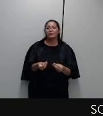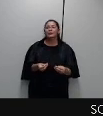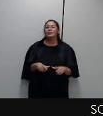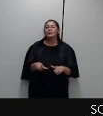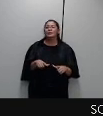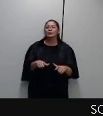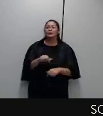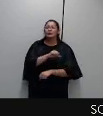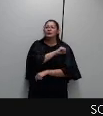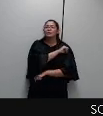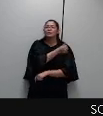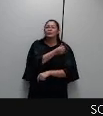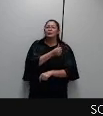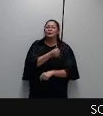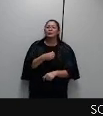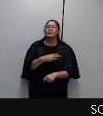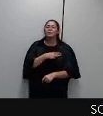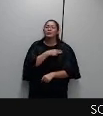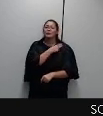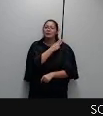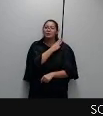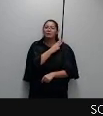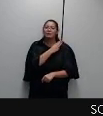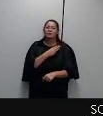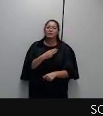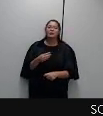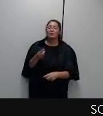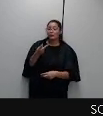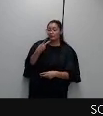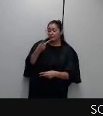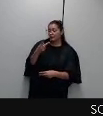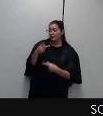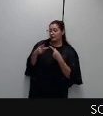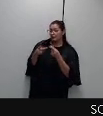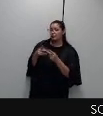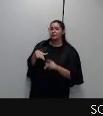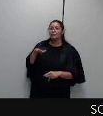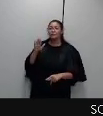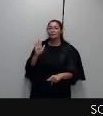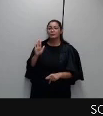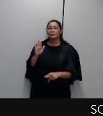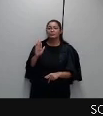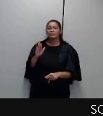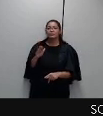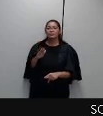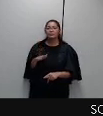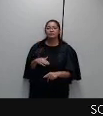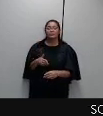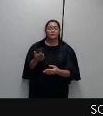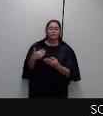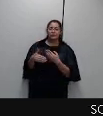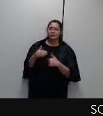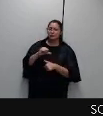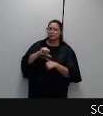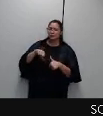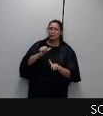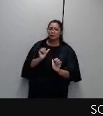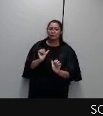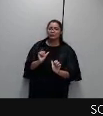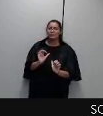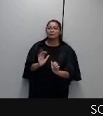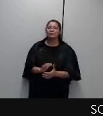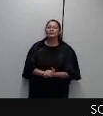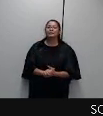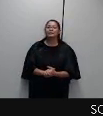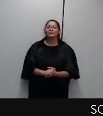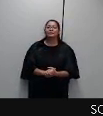Ministro Napoleão está trazendo lote no sentido oposto não é ministrado olhão